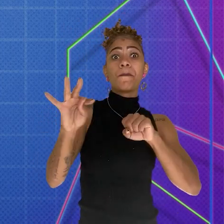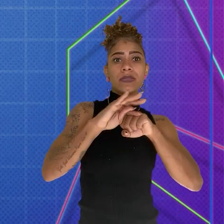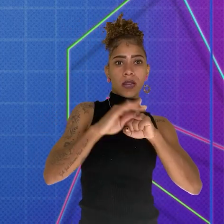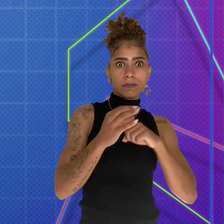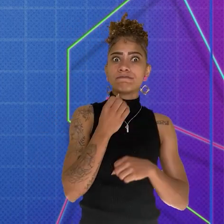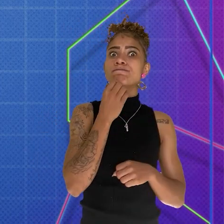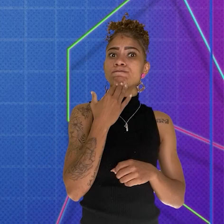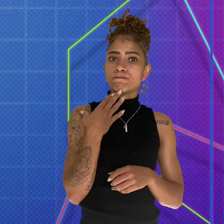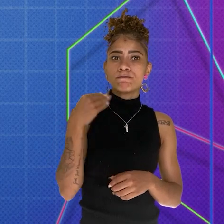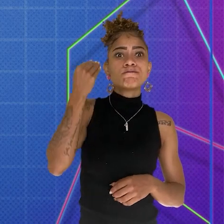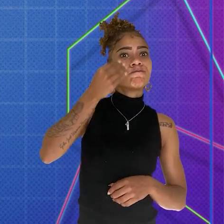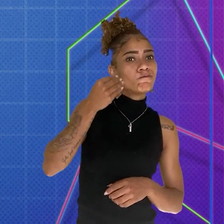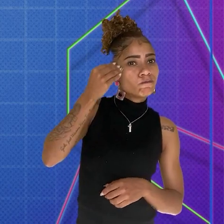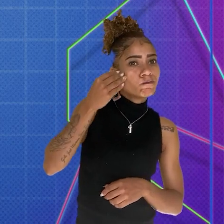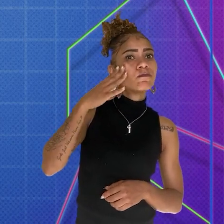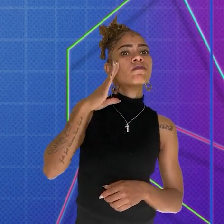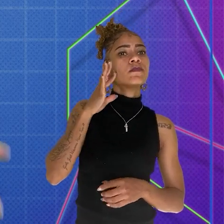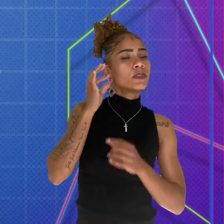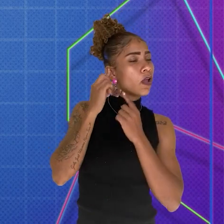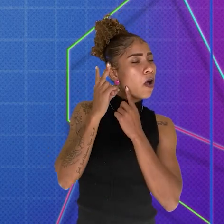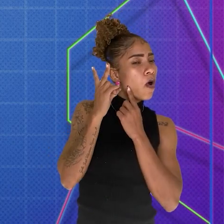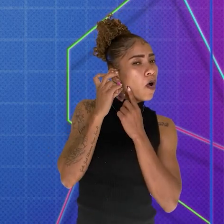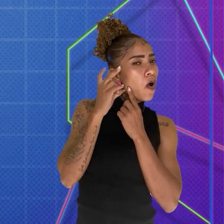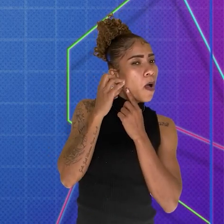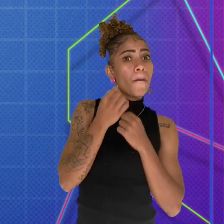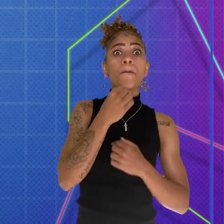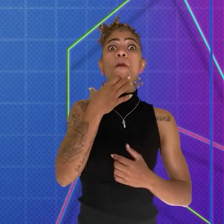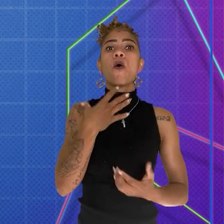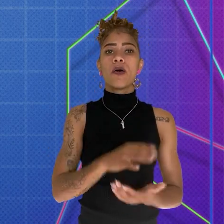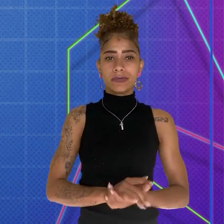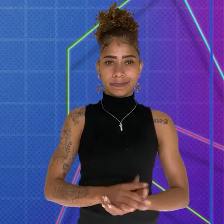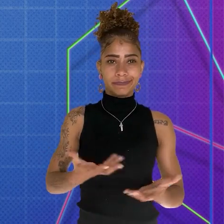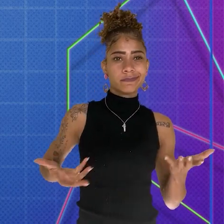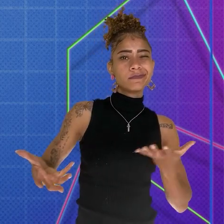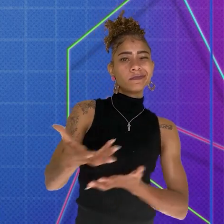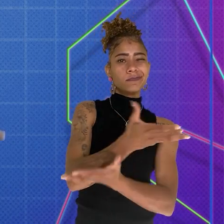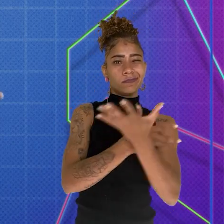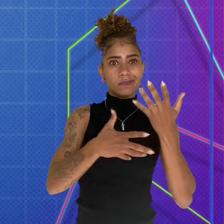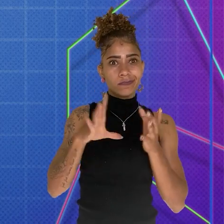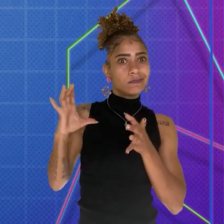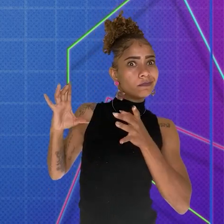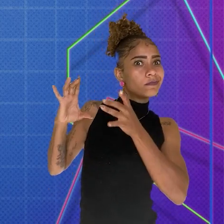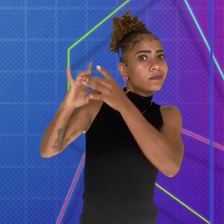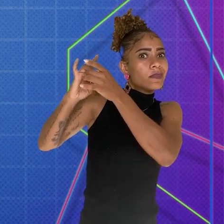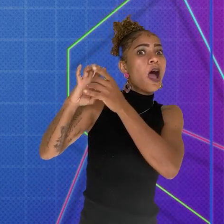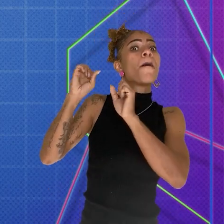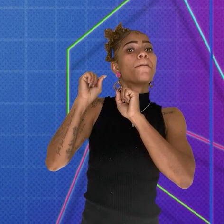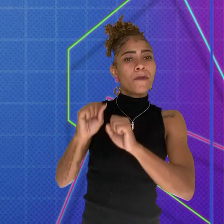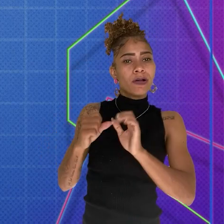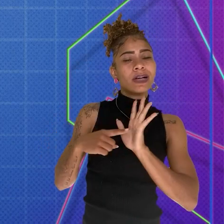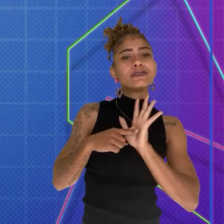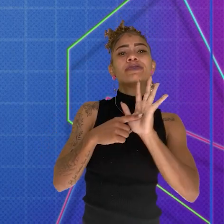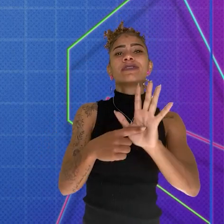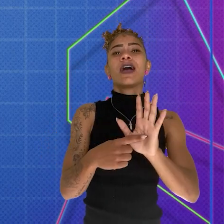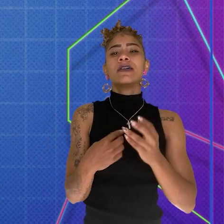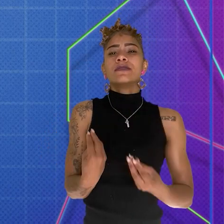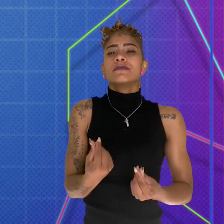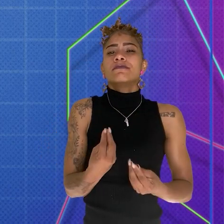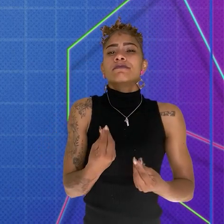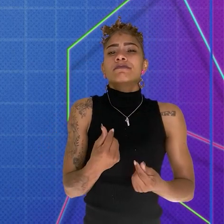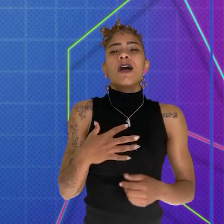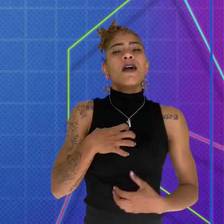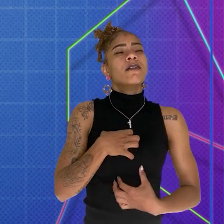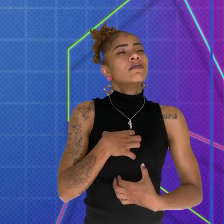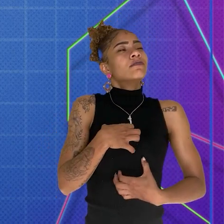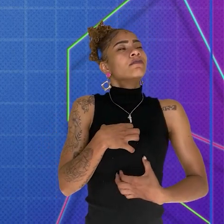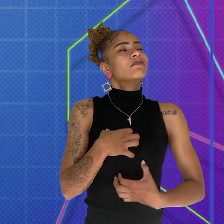técnica eficaz para criar uma experiência de áudio mais complexa e envolvente. Adicionar sons de fundo pode ajudar a criar uma sensação